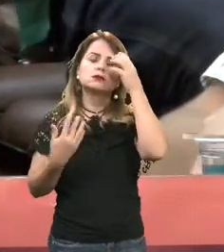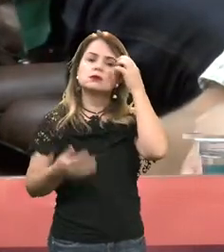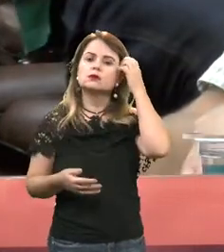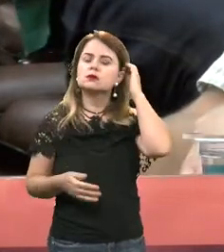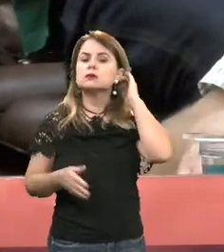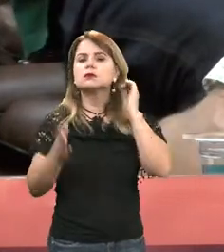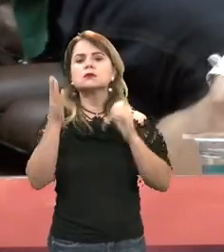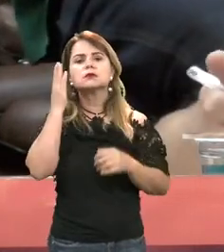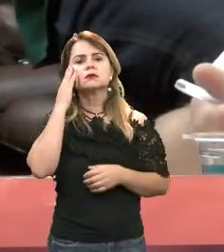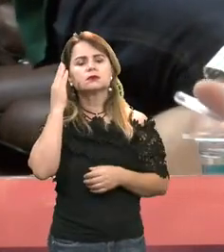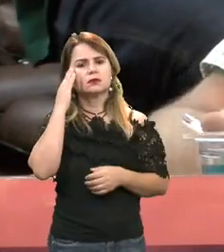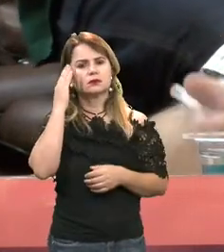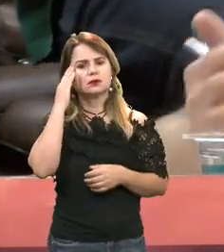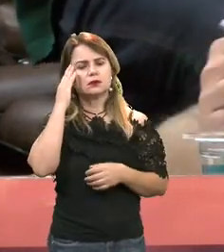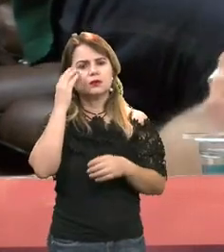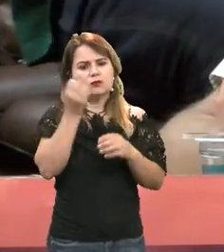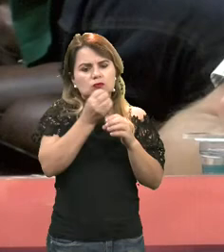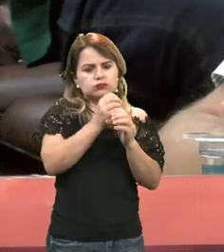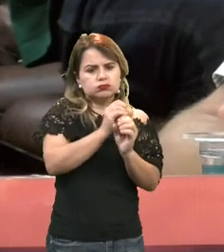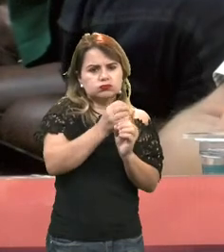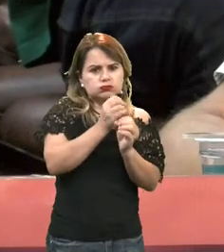aqui as propostas, o ambulatório